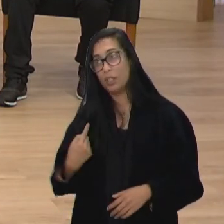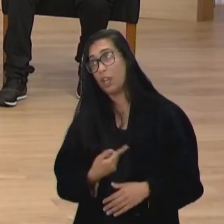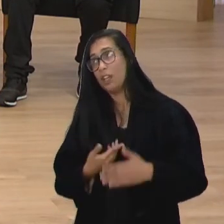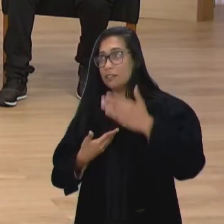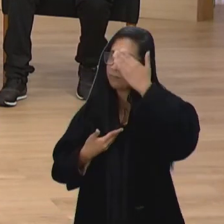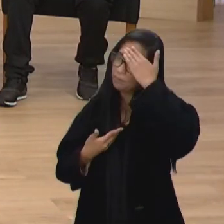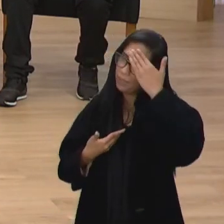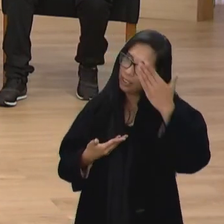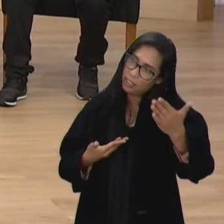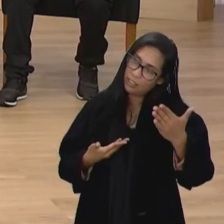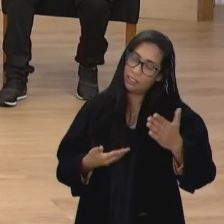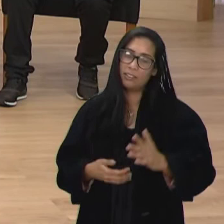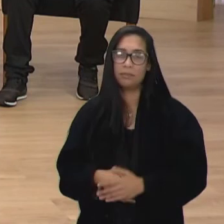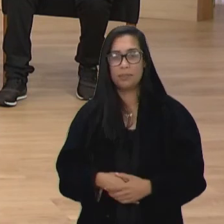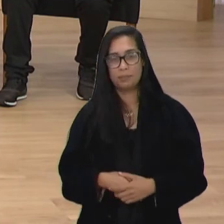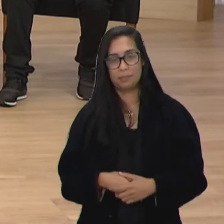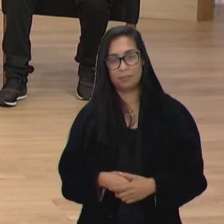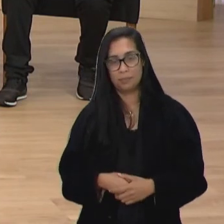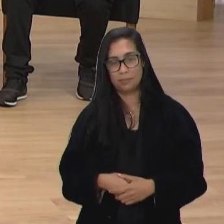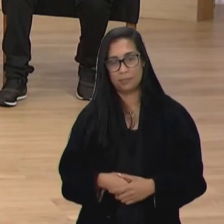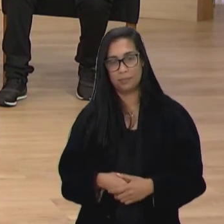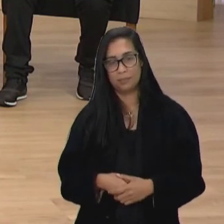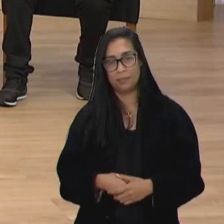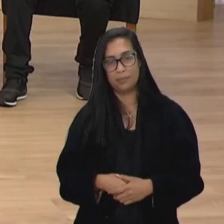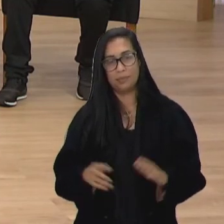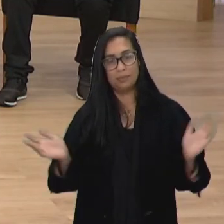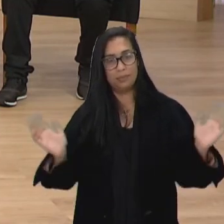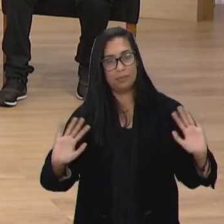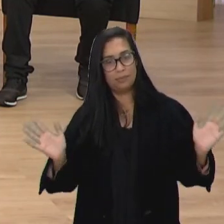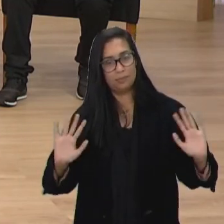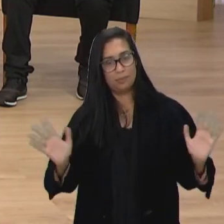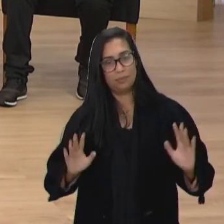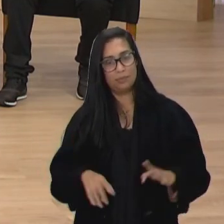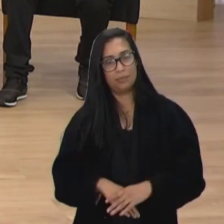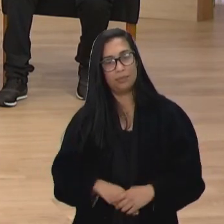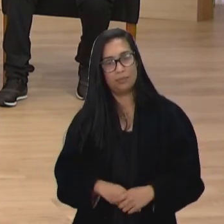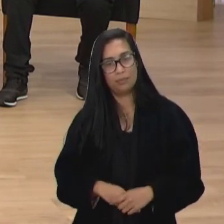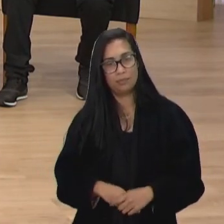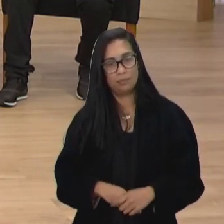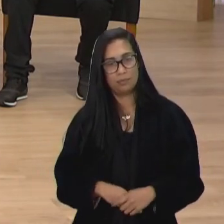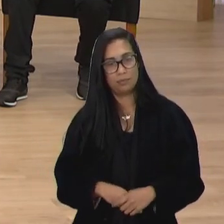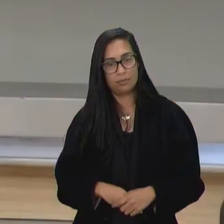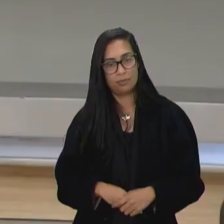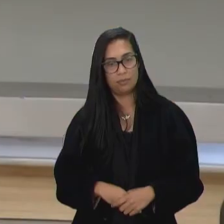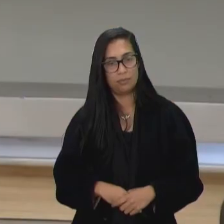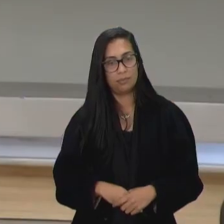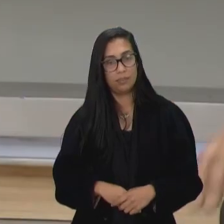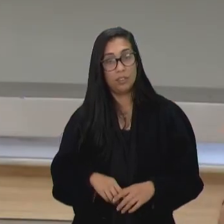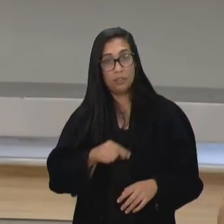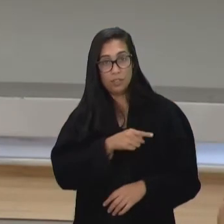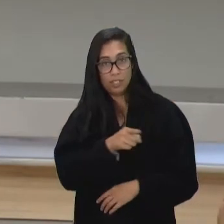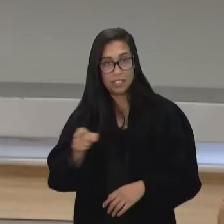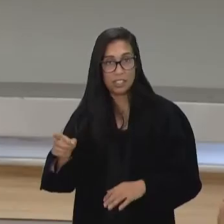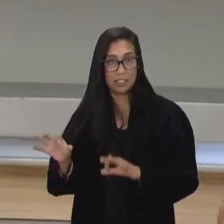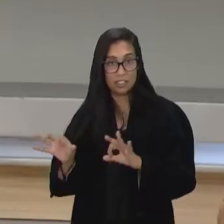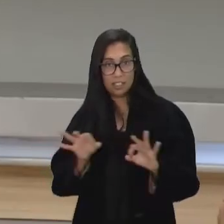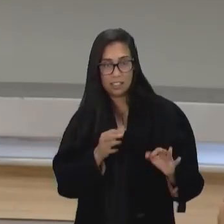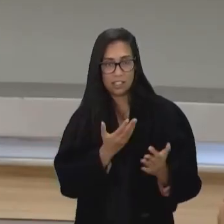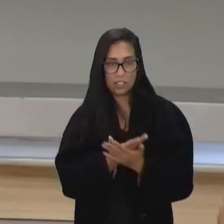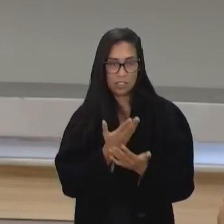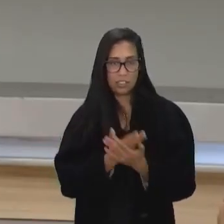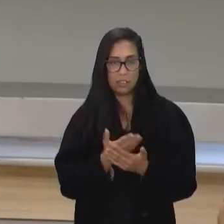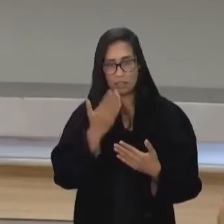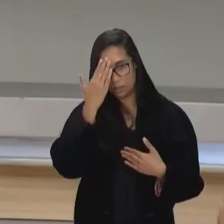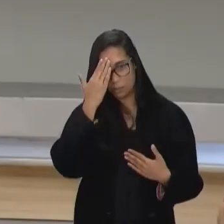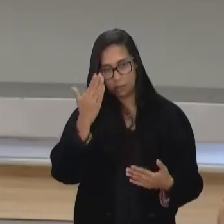Nós agradecemos. Obrigado. Valeu, então valeu, gente, todo mundo que esteve conosco aqui. Foi como disse,